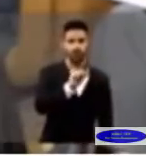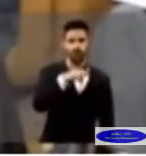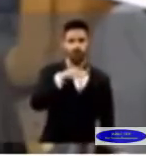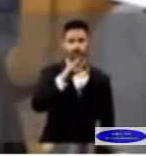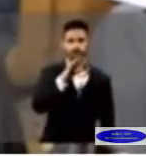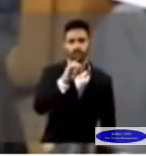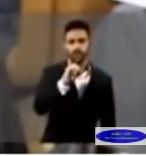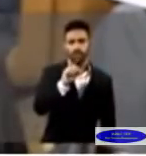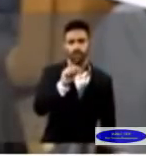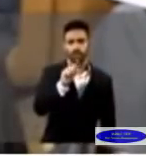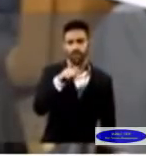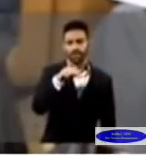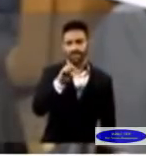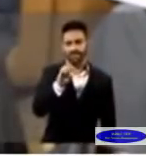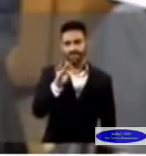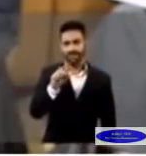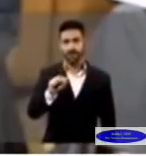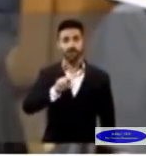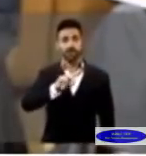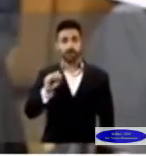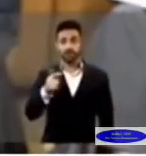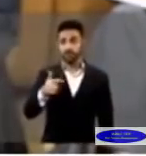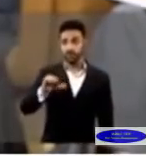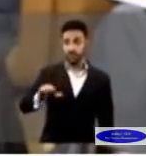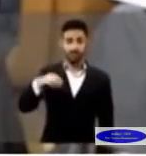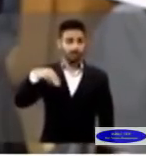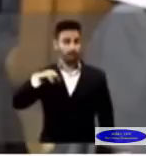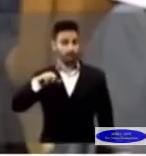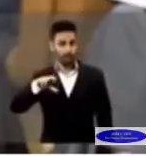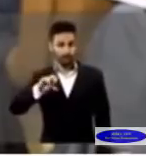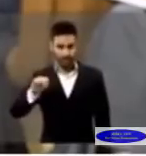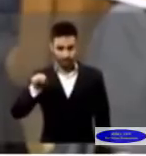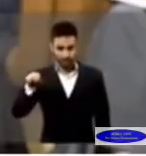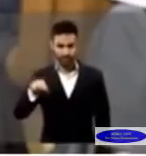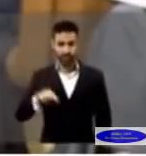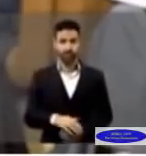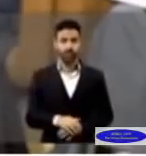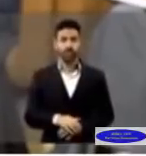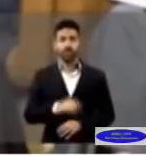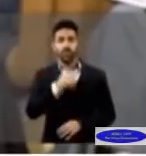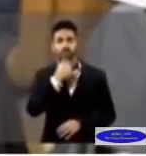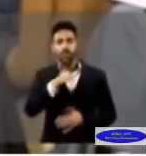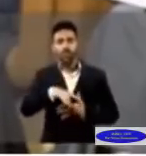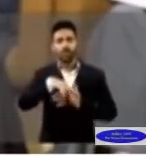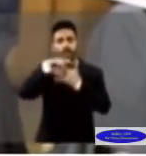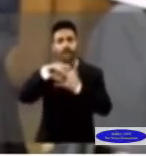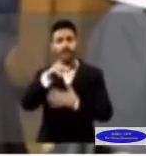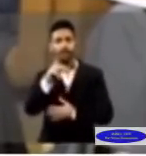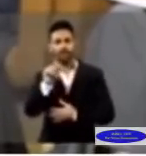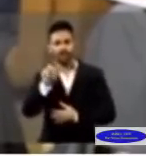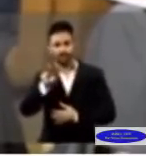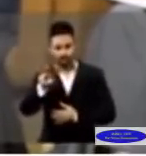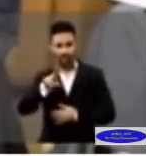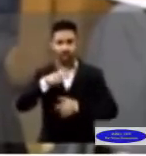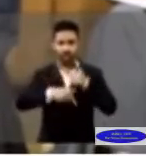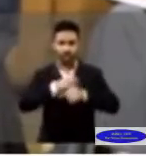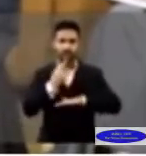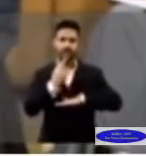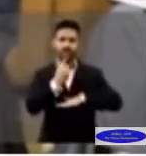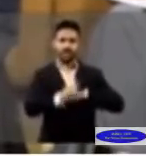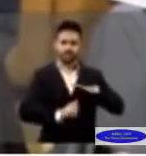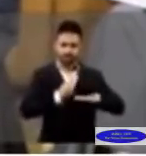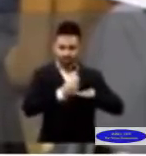procurador sustenta nesse artigo, palavras dele, que estaria sendo ensaiado por ministros da segunda turma